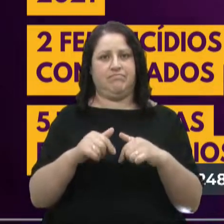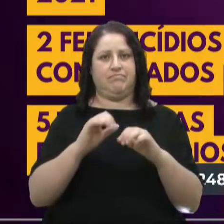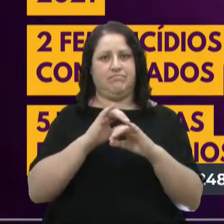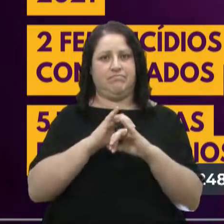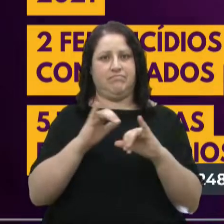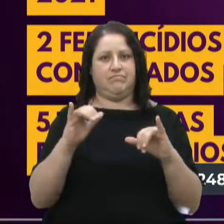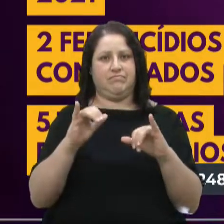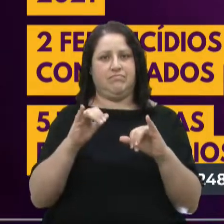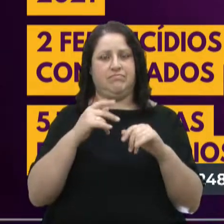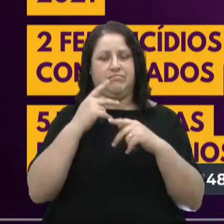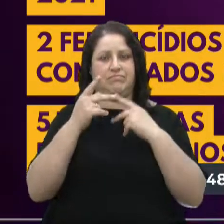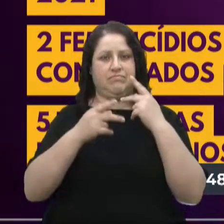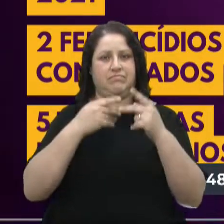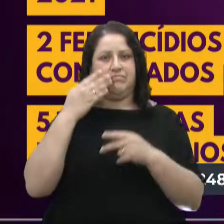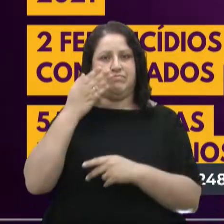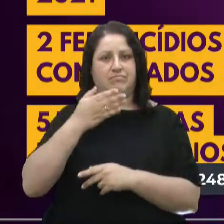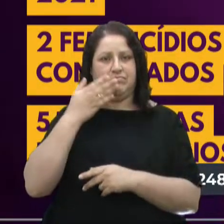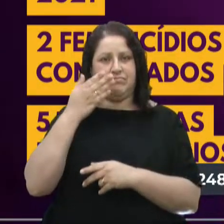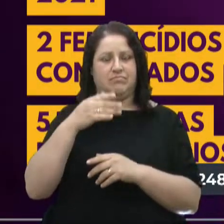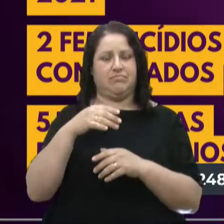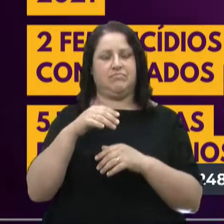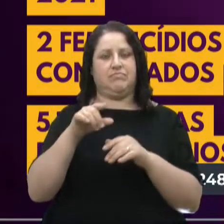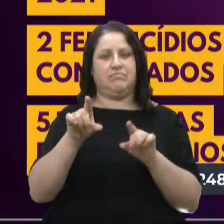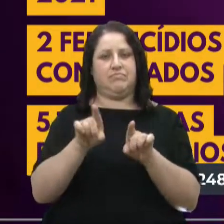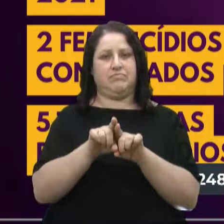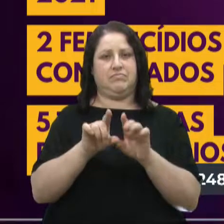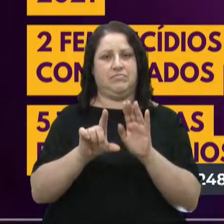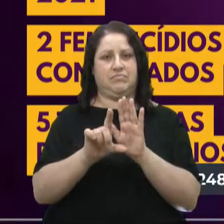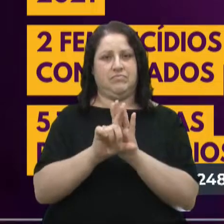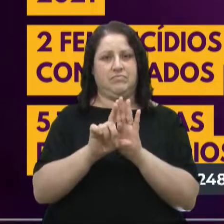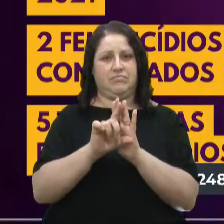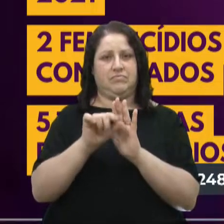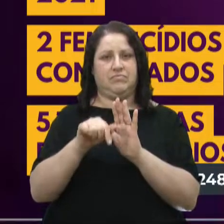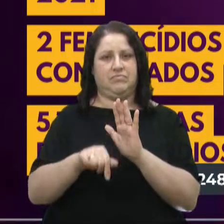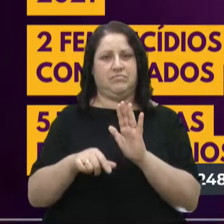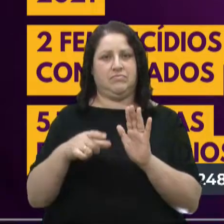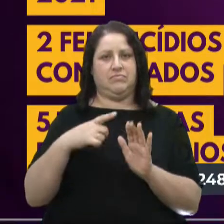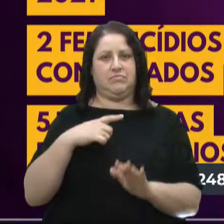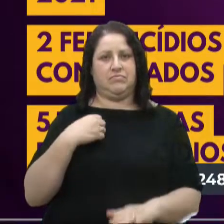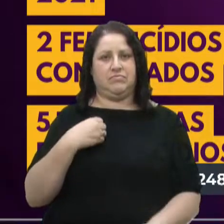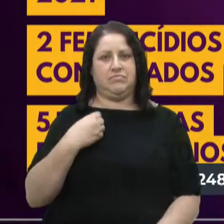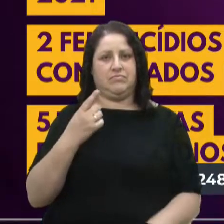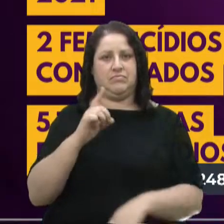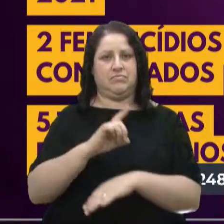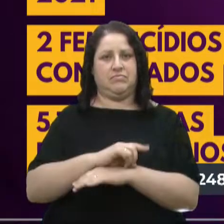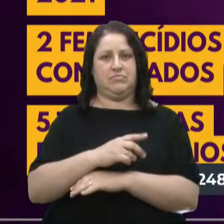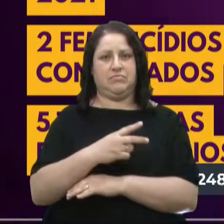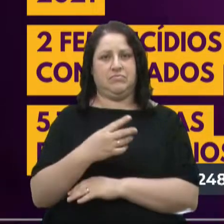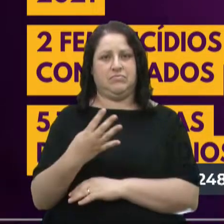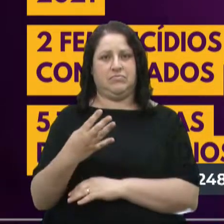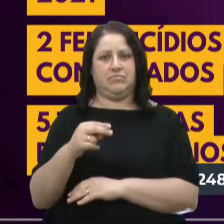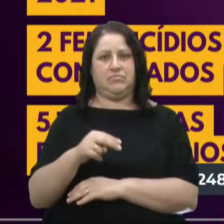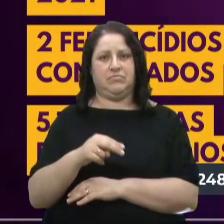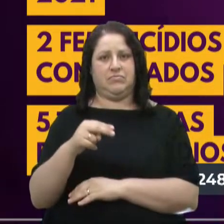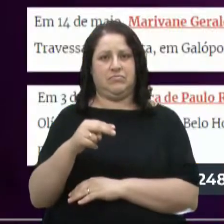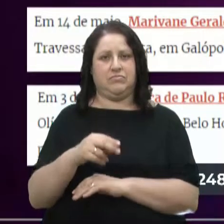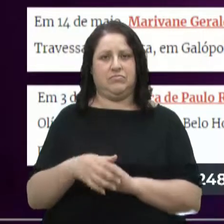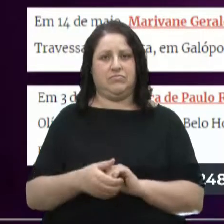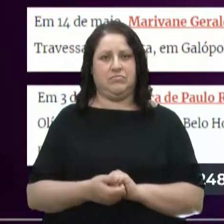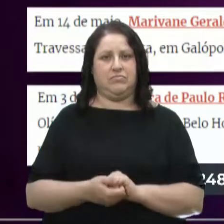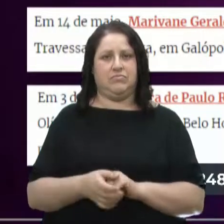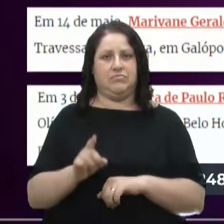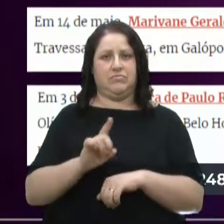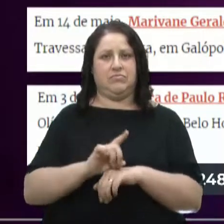faça discursos, faça legislações. E aqui a gente está hoje no dia 24 de novembro, a data